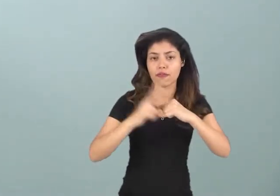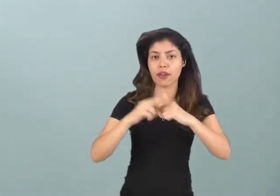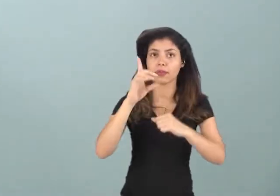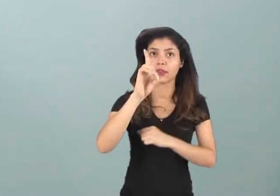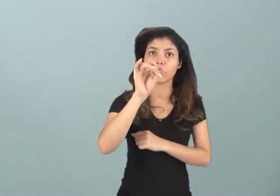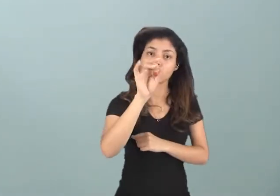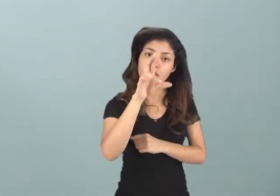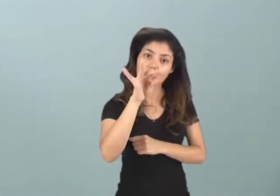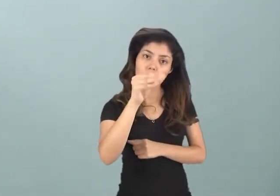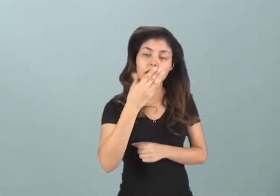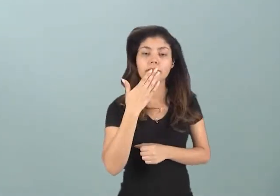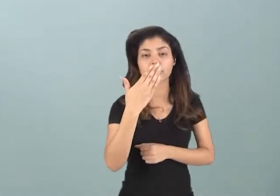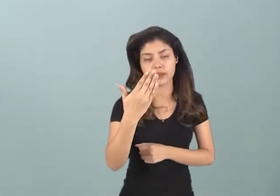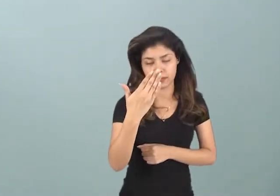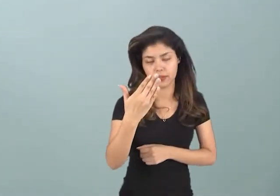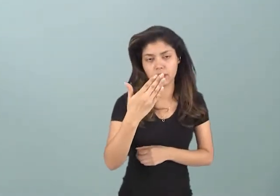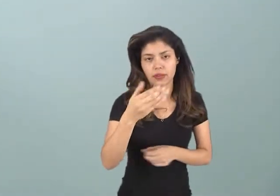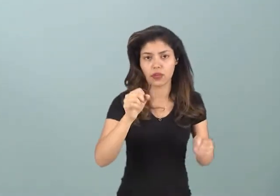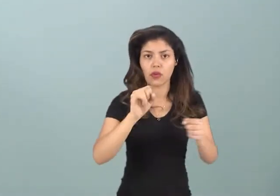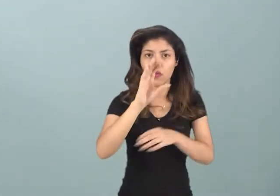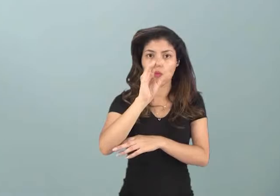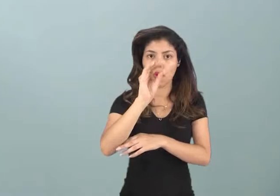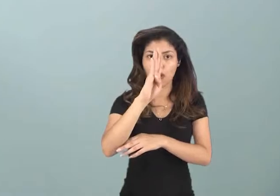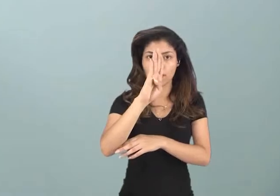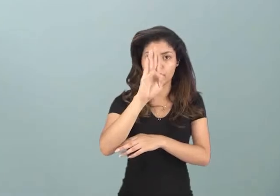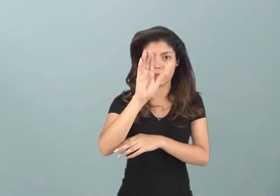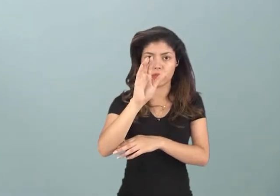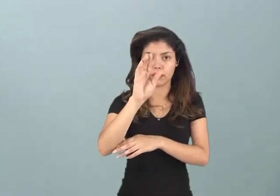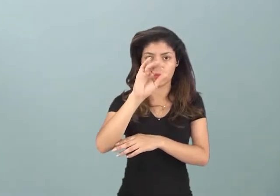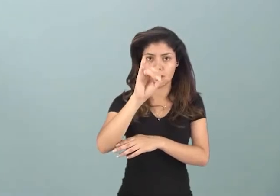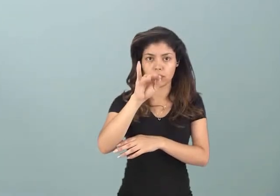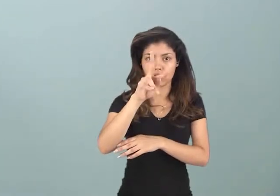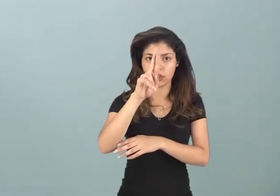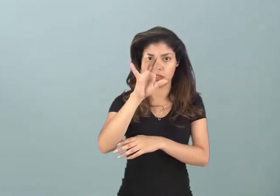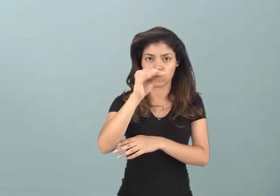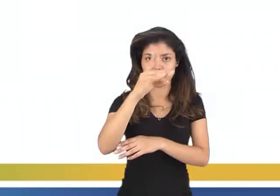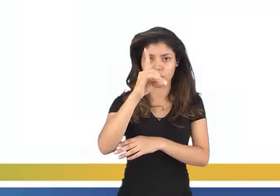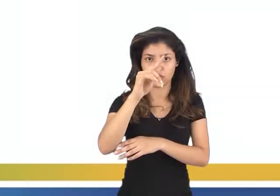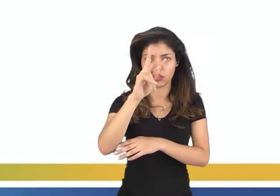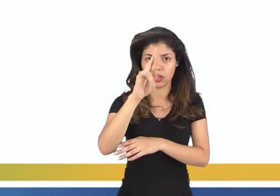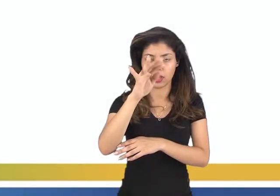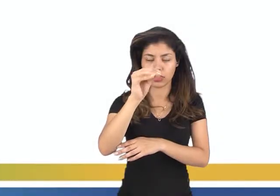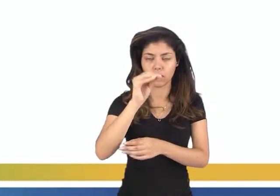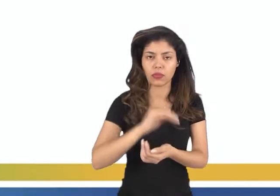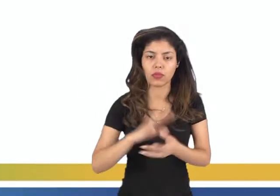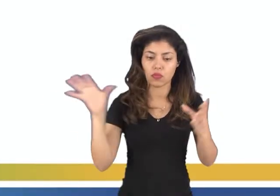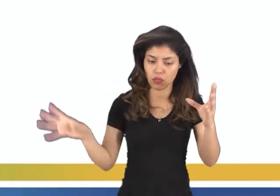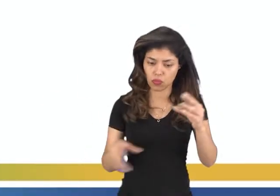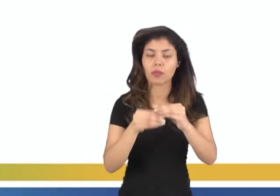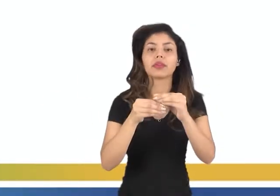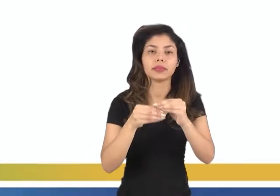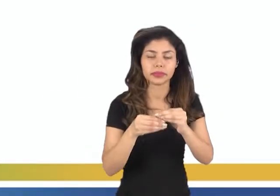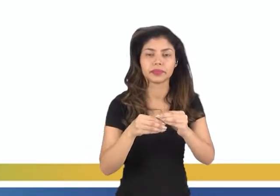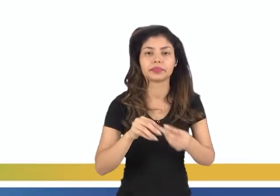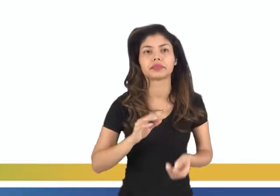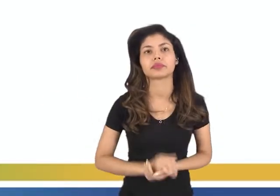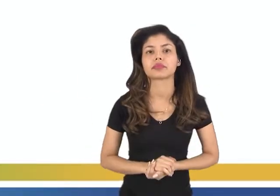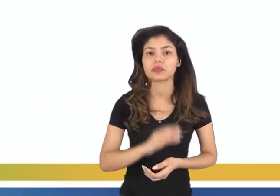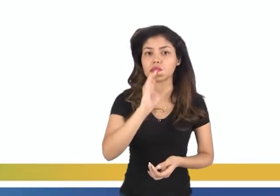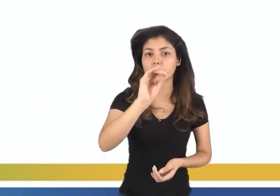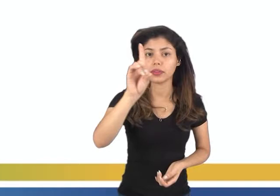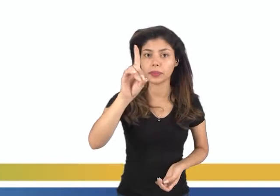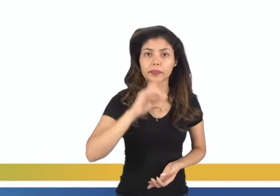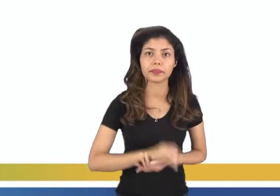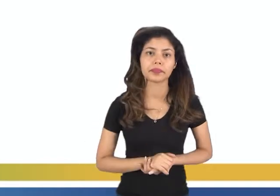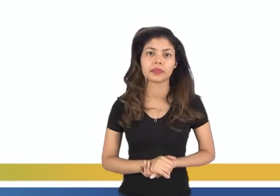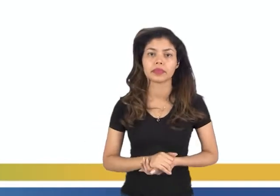descobrir está pedindo um objeto direto, ele está pedindo um complemento, tá? Quando nós observamos ali, observamos